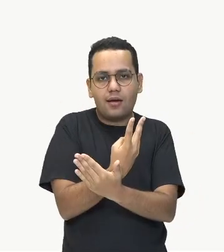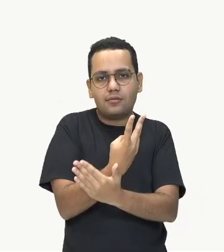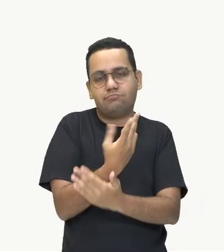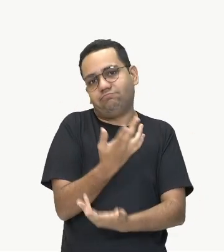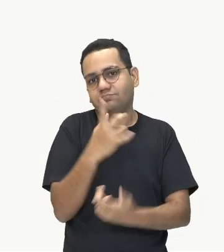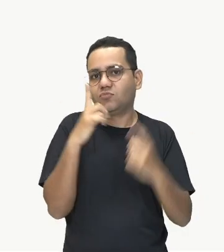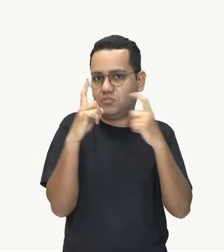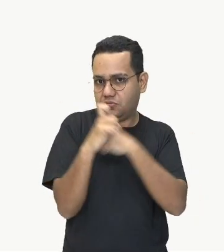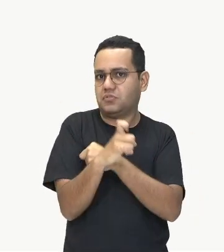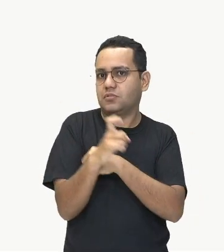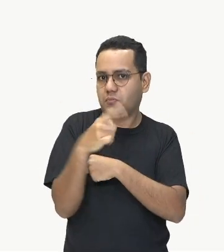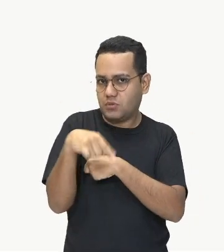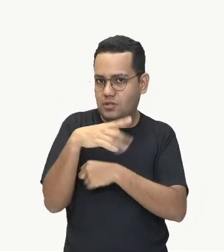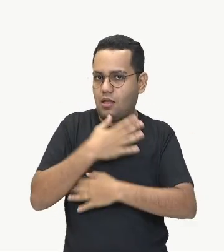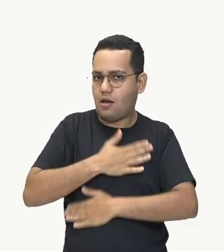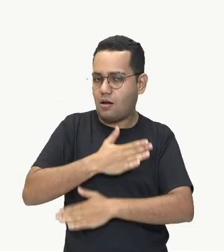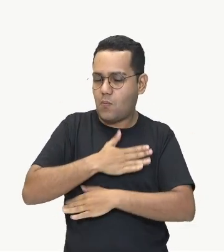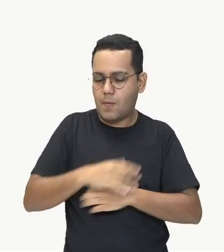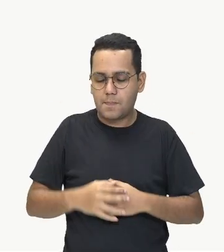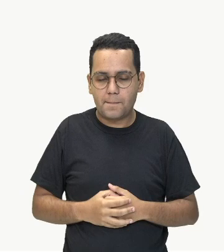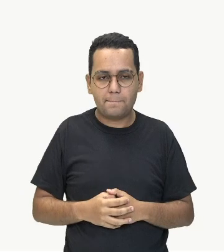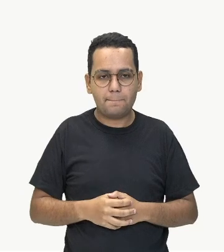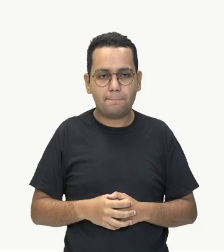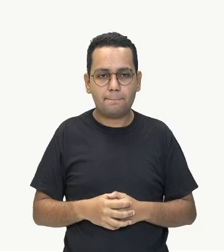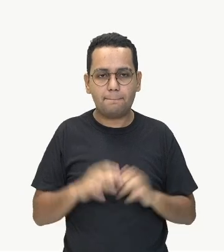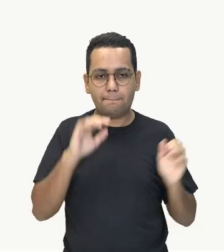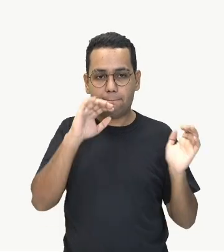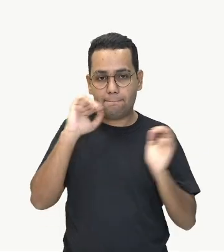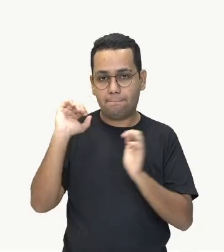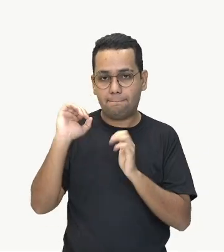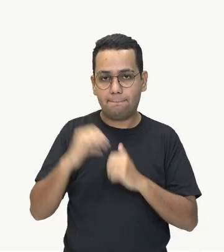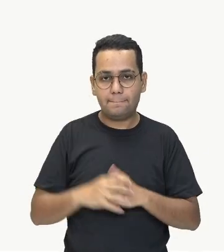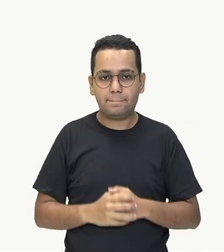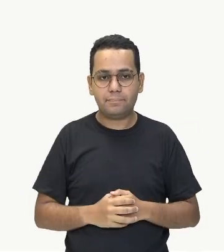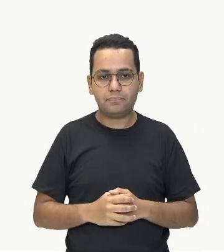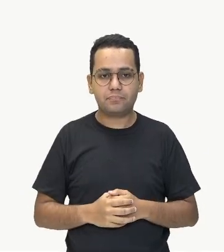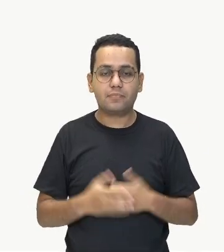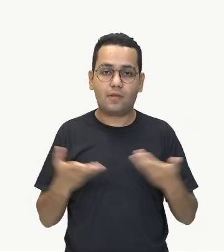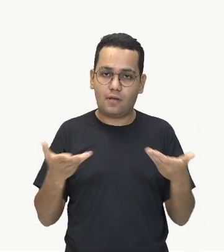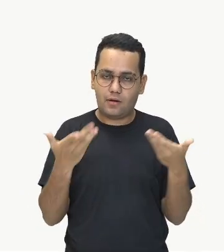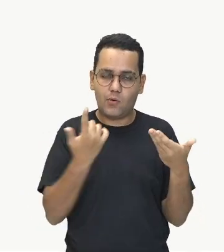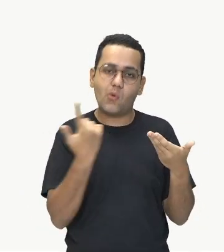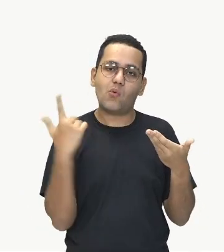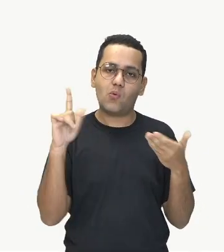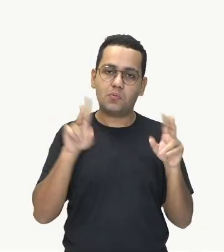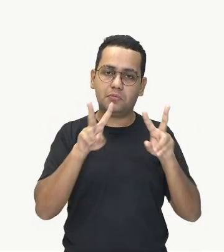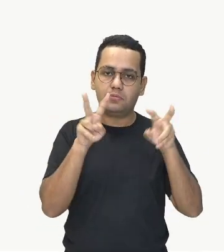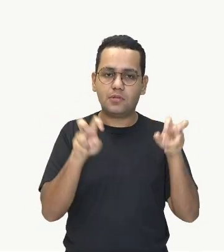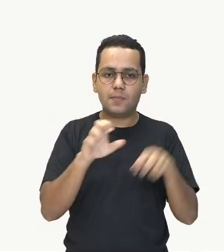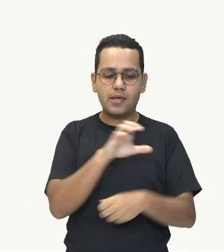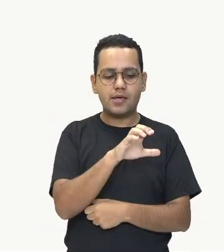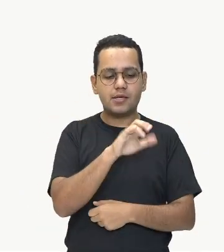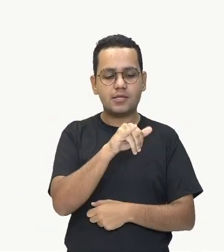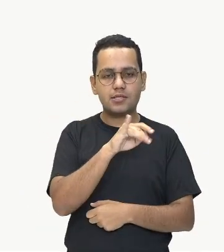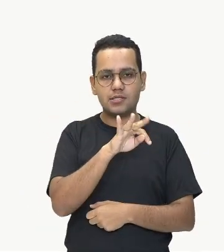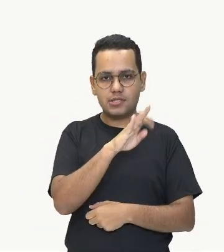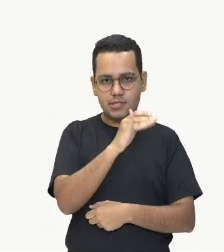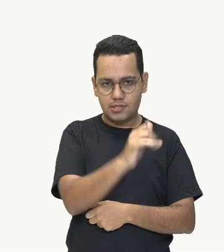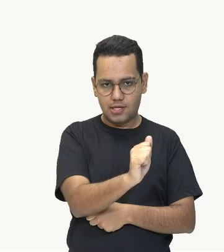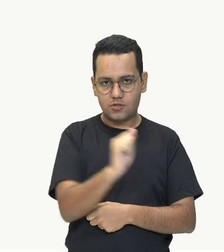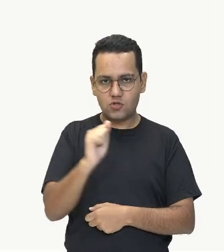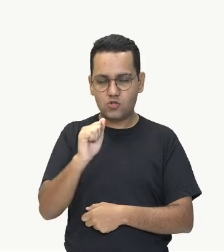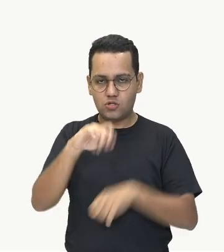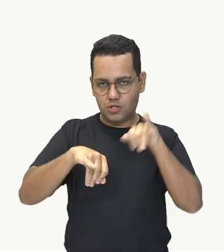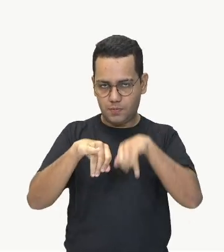então vamos adiante depois disso aqui Nós entramos aqui no ramo da cinética então Note que nós estávamos na termoquímica